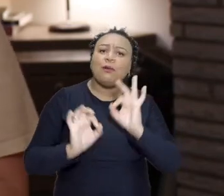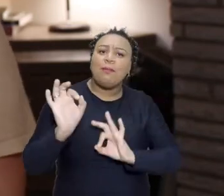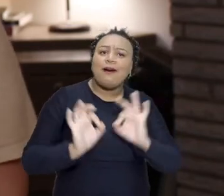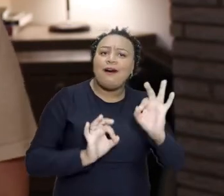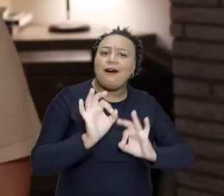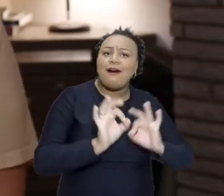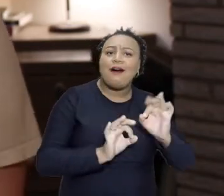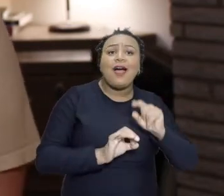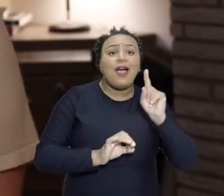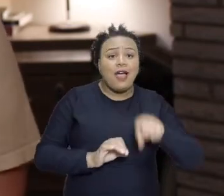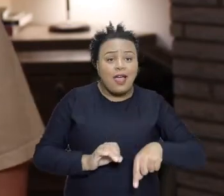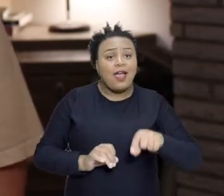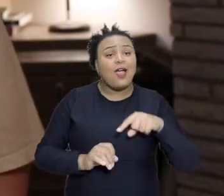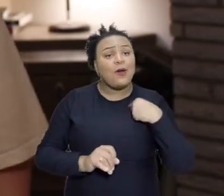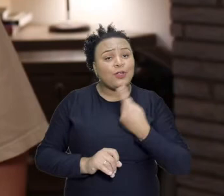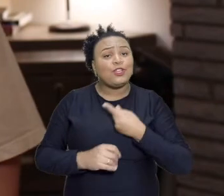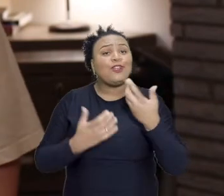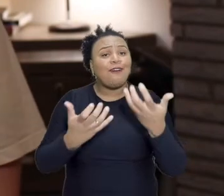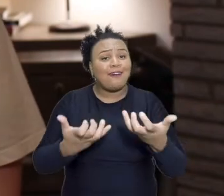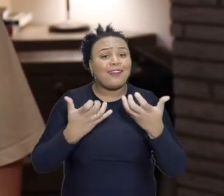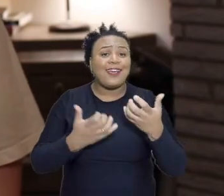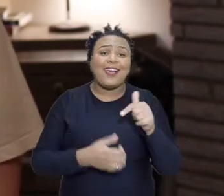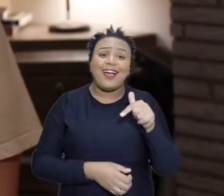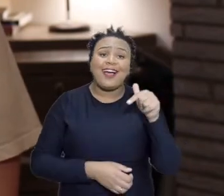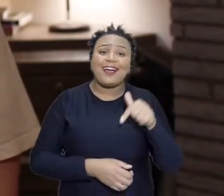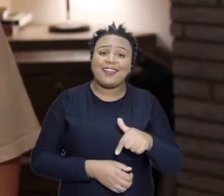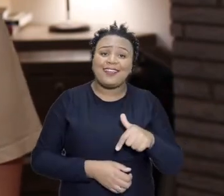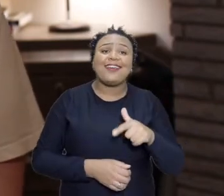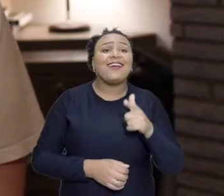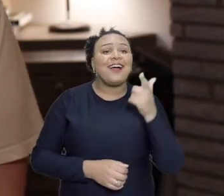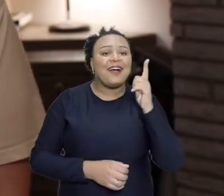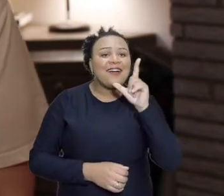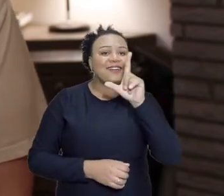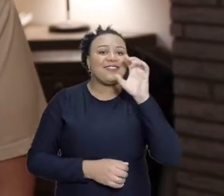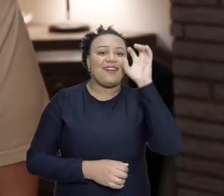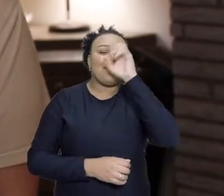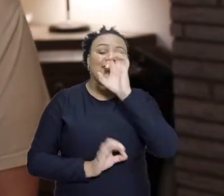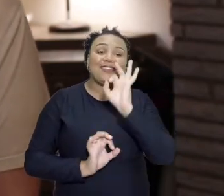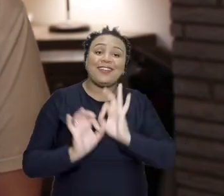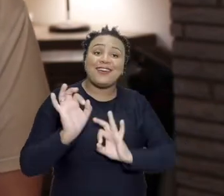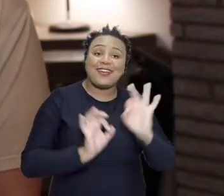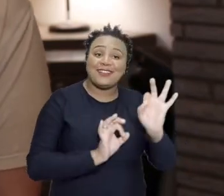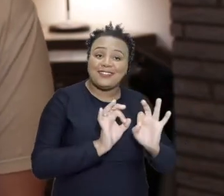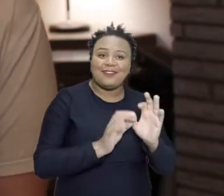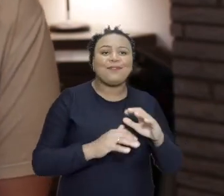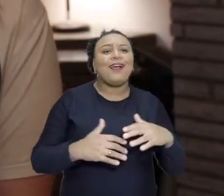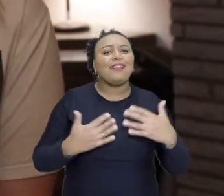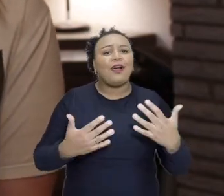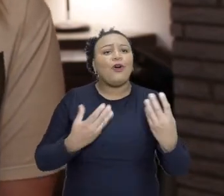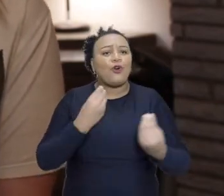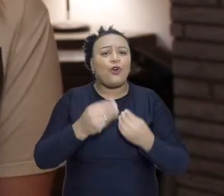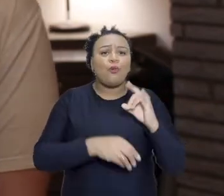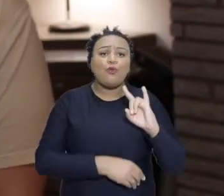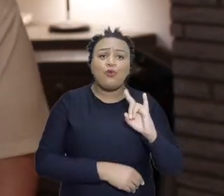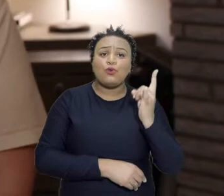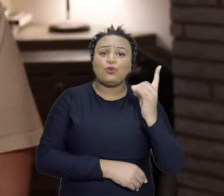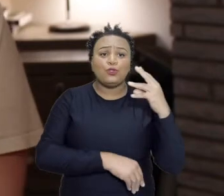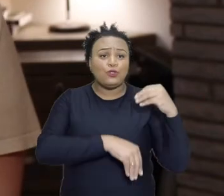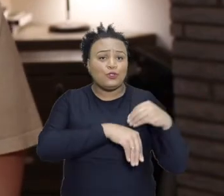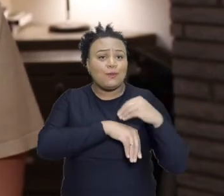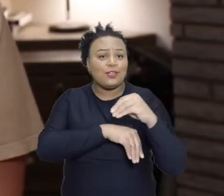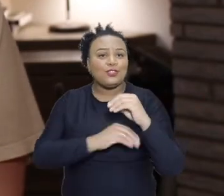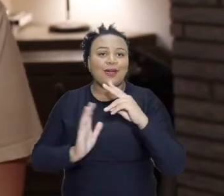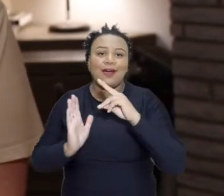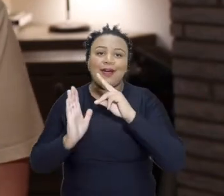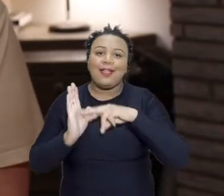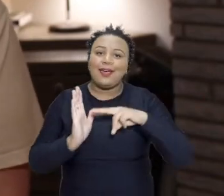gente quer aqui, ser organizados, tá bom? Eu deixo também como uma última dica de leitura o